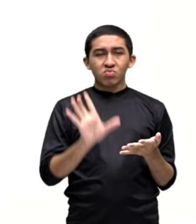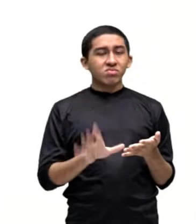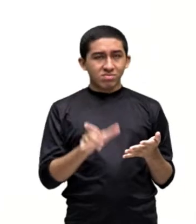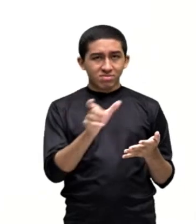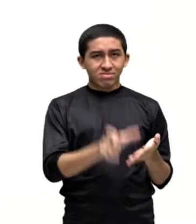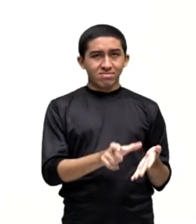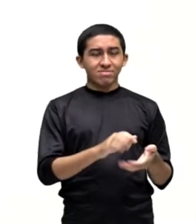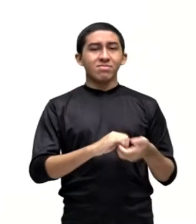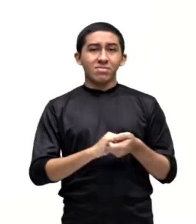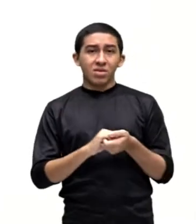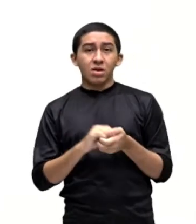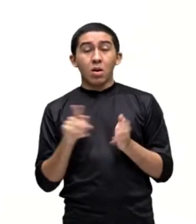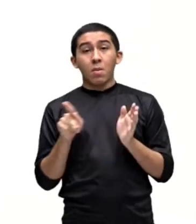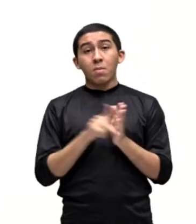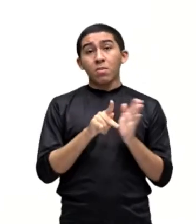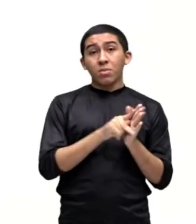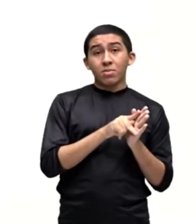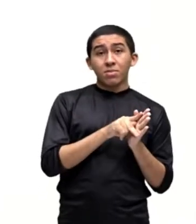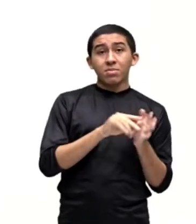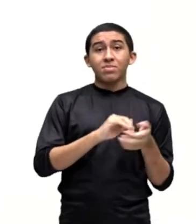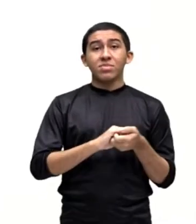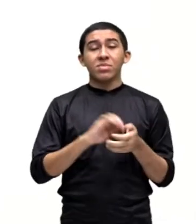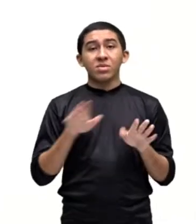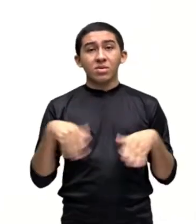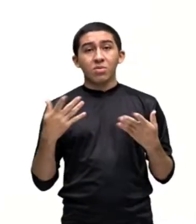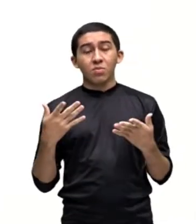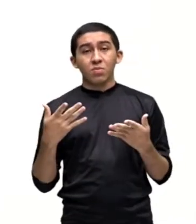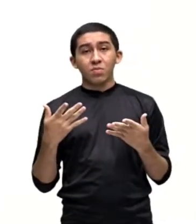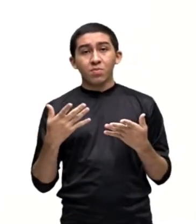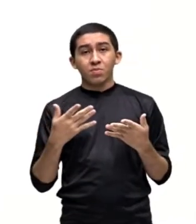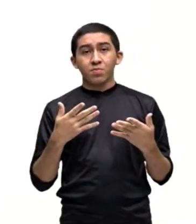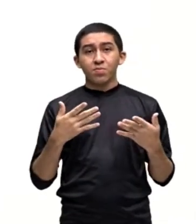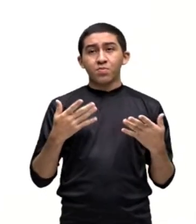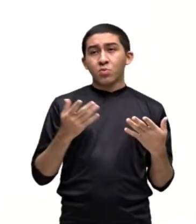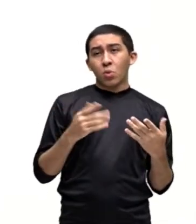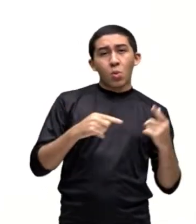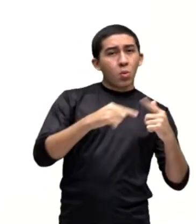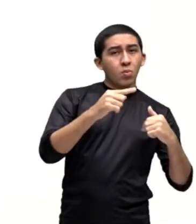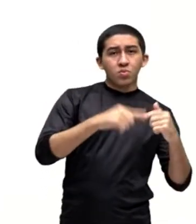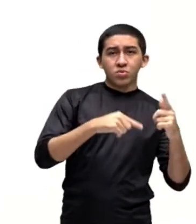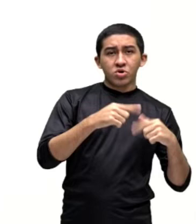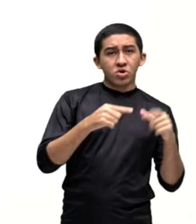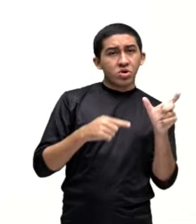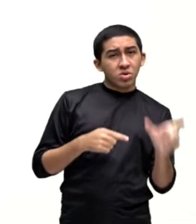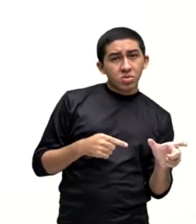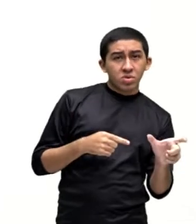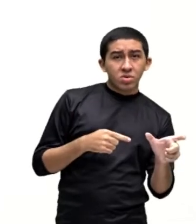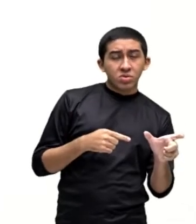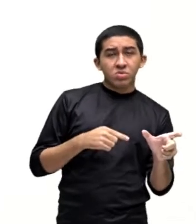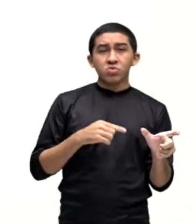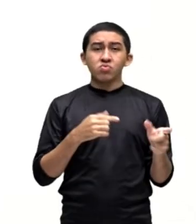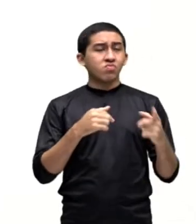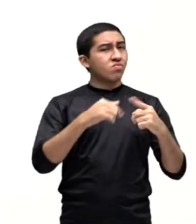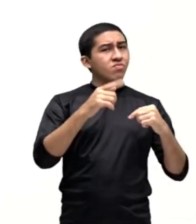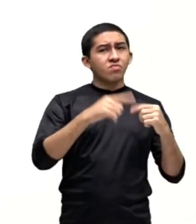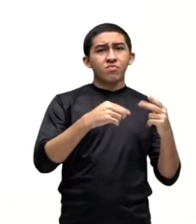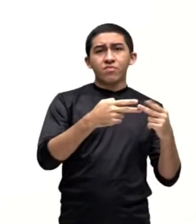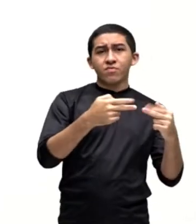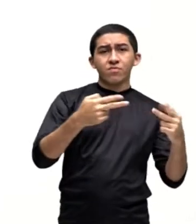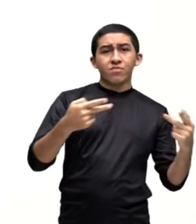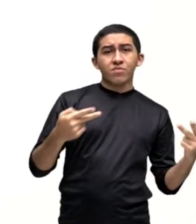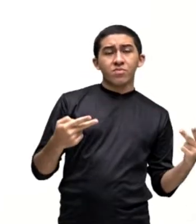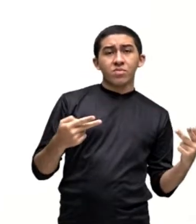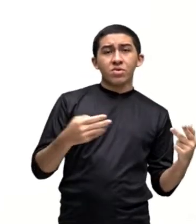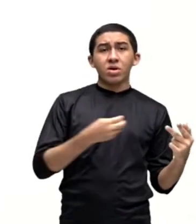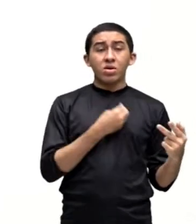própria, tá bom, gente? Então imaginem aí como seres inanimados. Objetos, tá bom? Coisas que estão presentes no